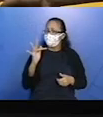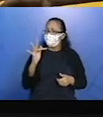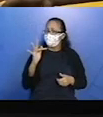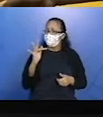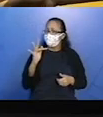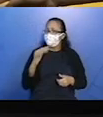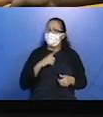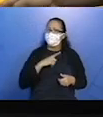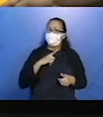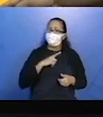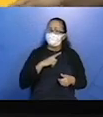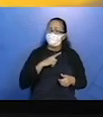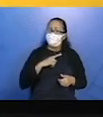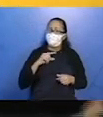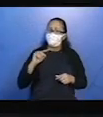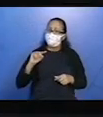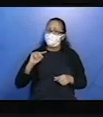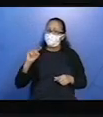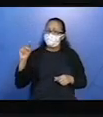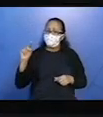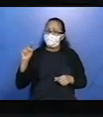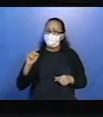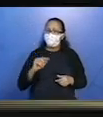acentuação? Por favor.